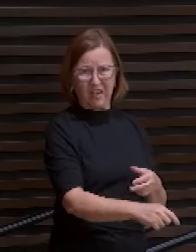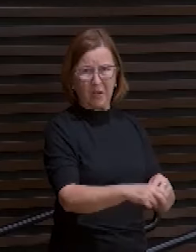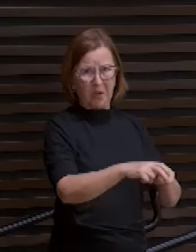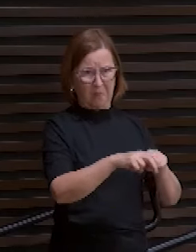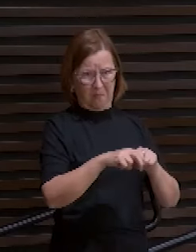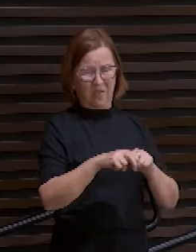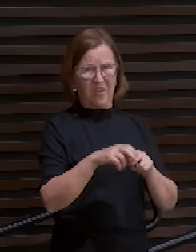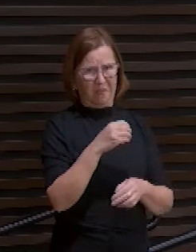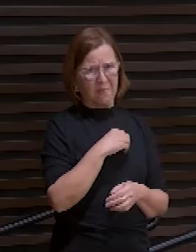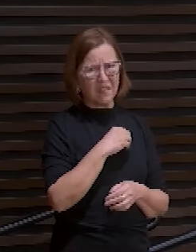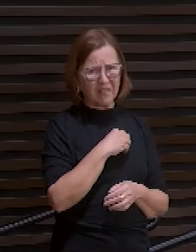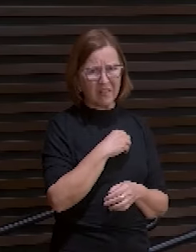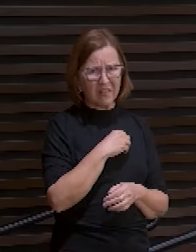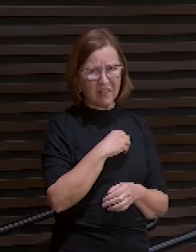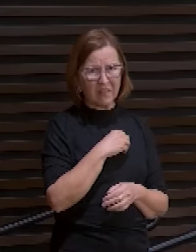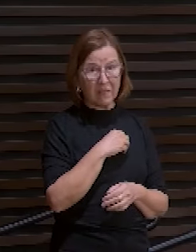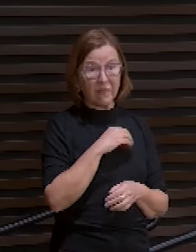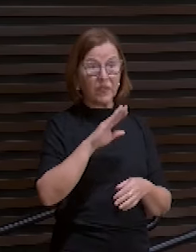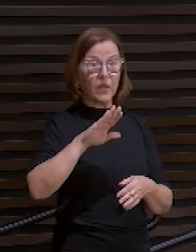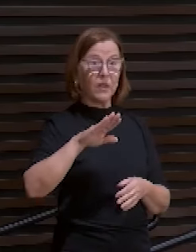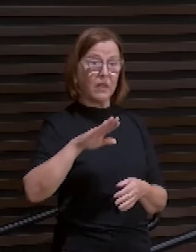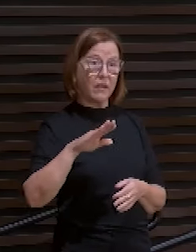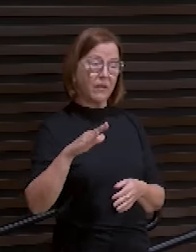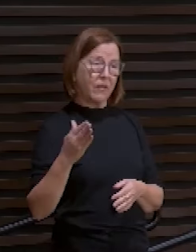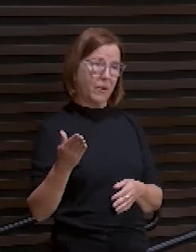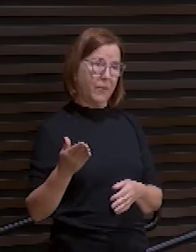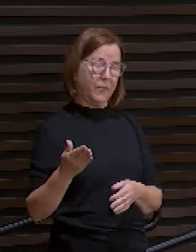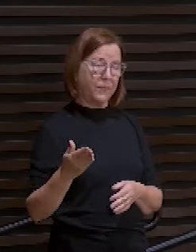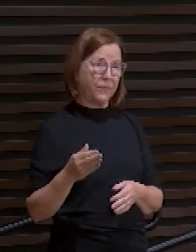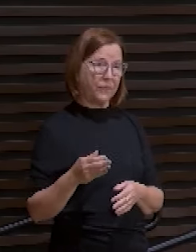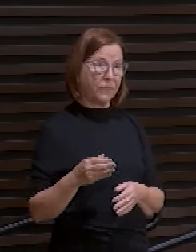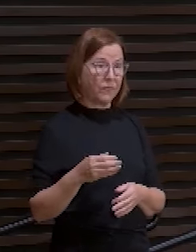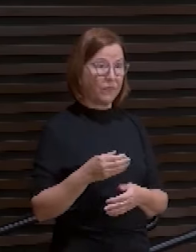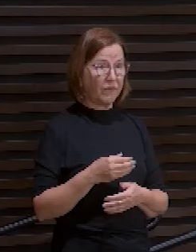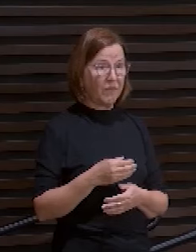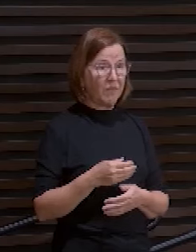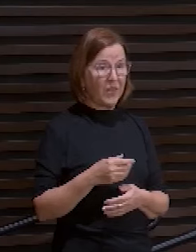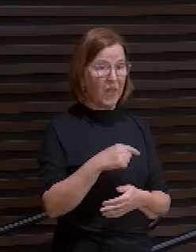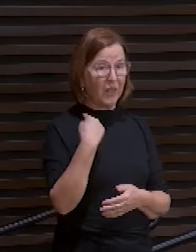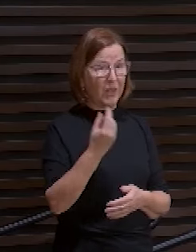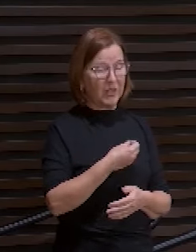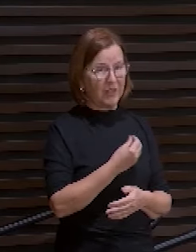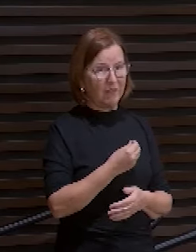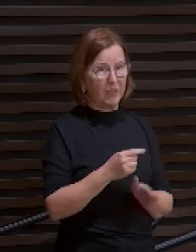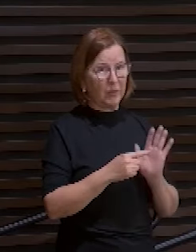usado ou está saindo o fruto do espírito das nossas